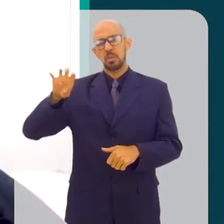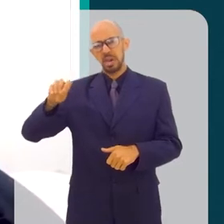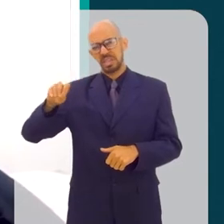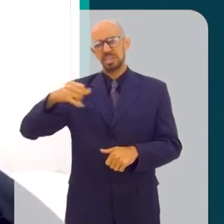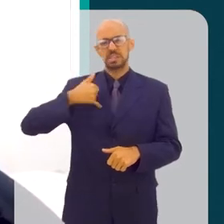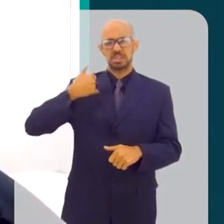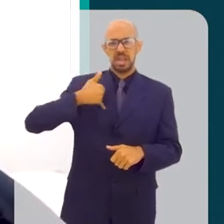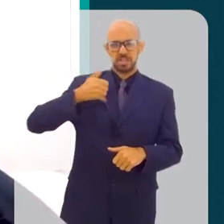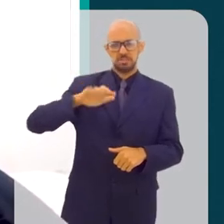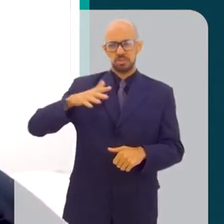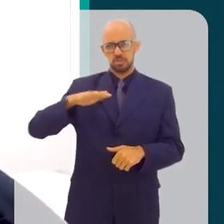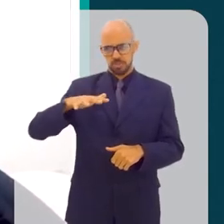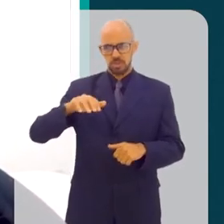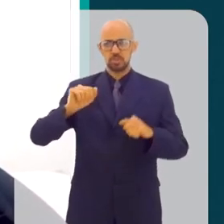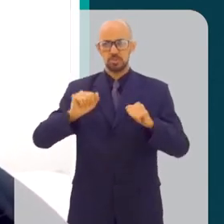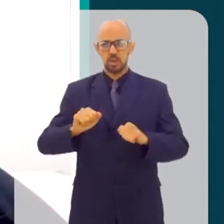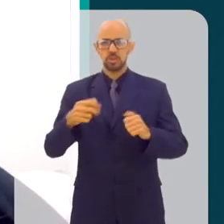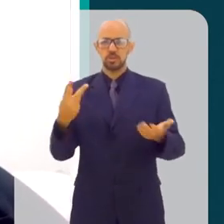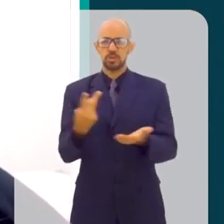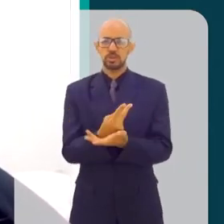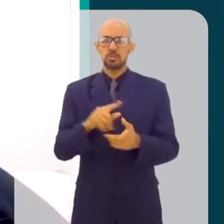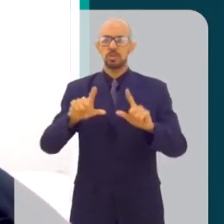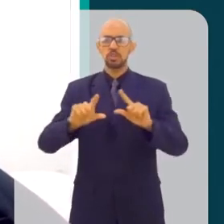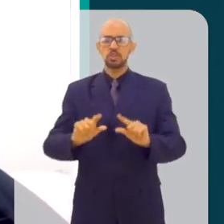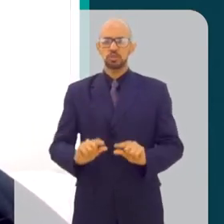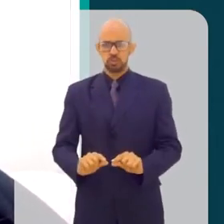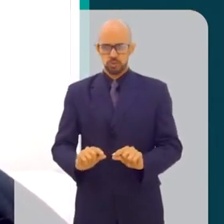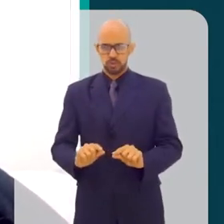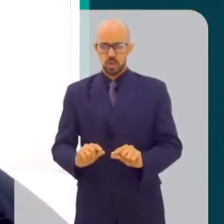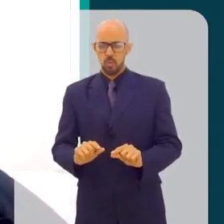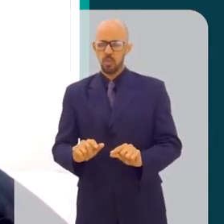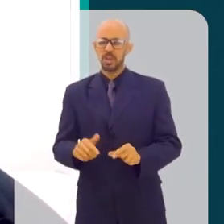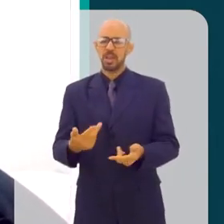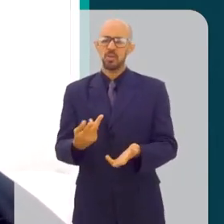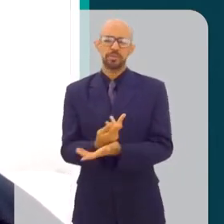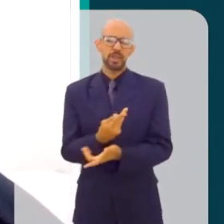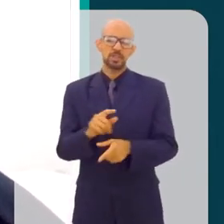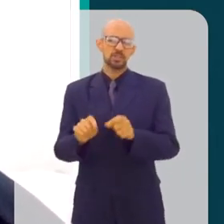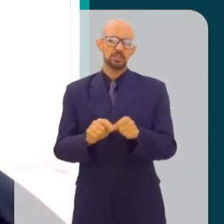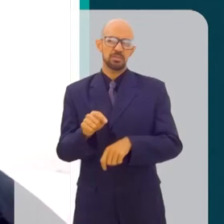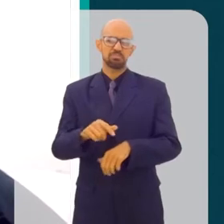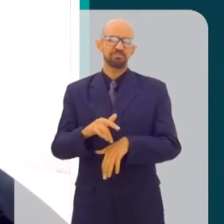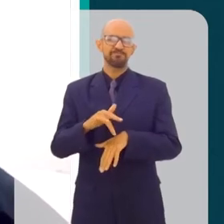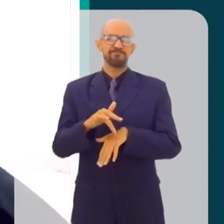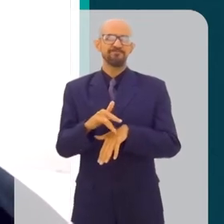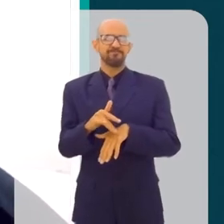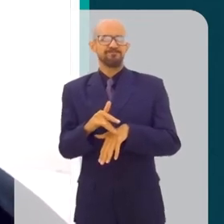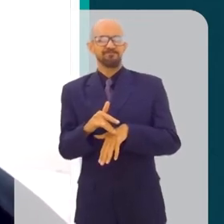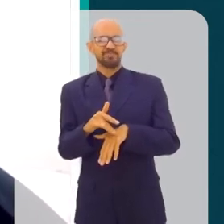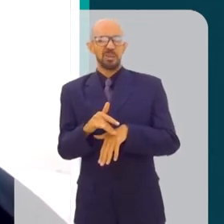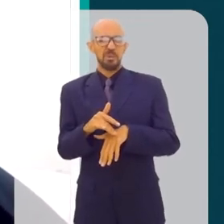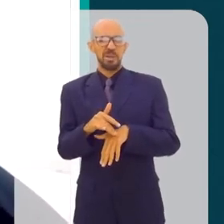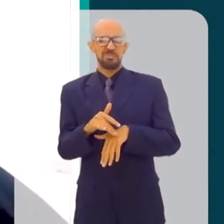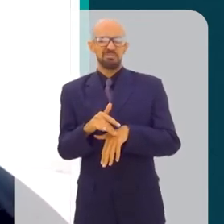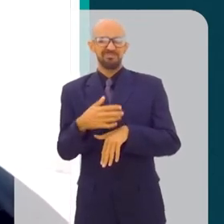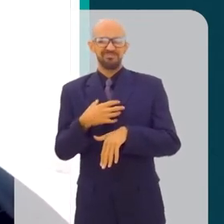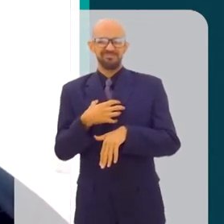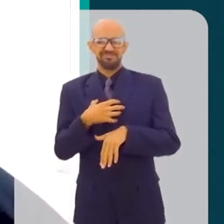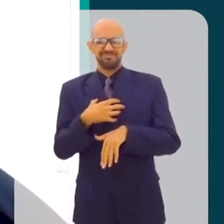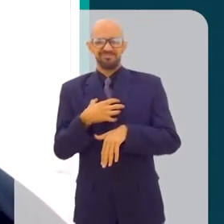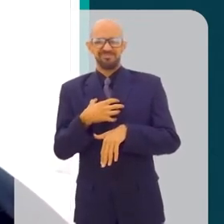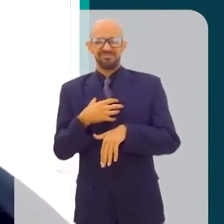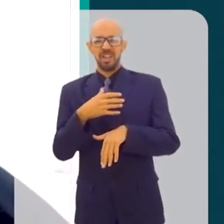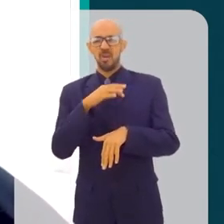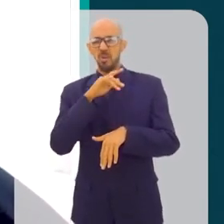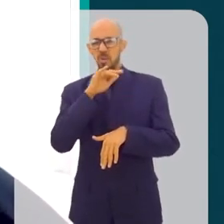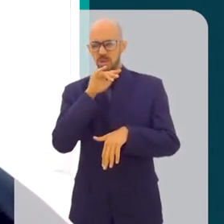dos 30, 40 anos, a gente pode ter uma apatia, uma alteração de humor